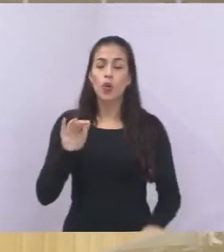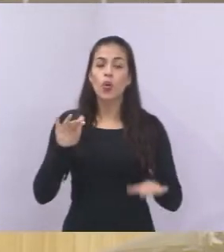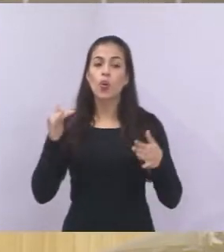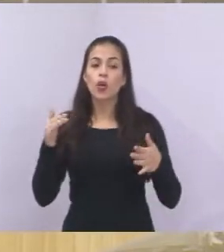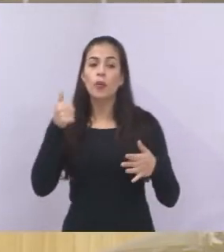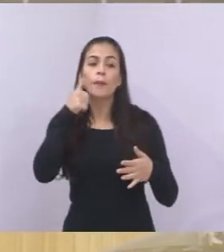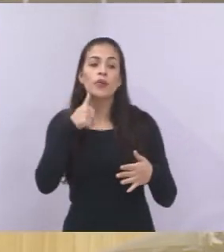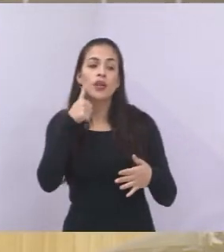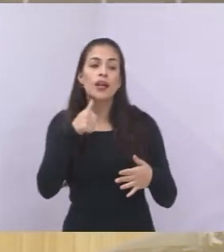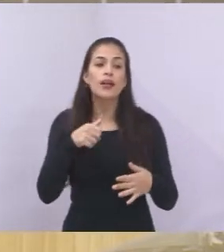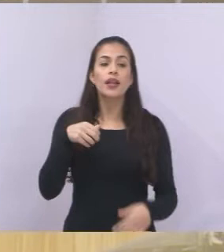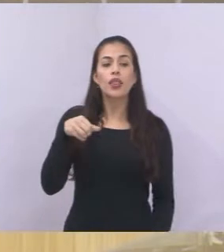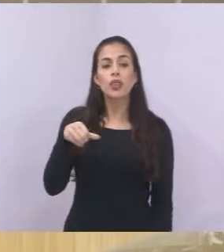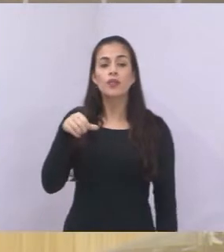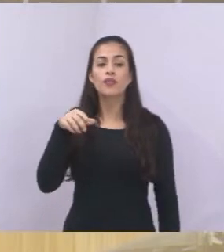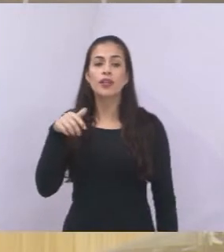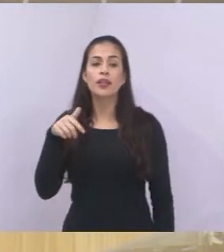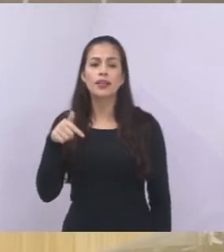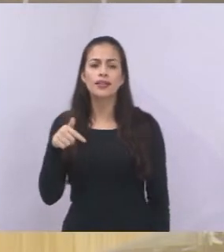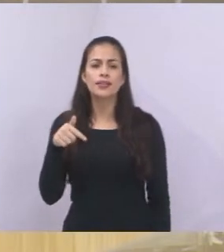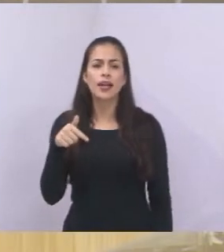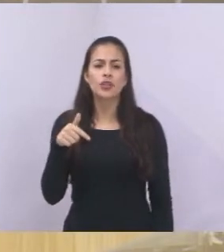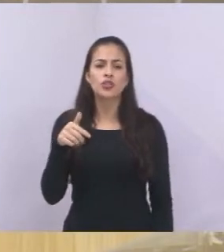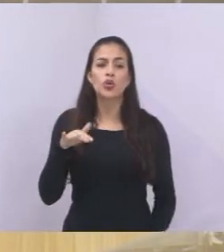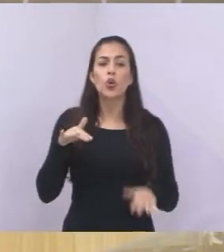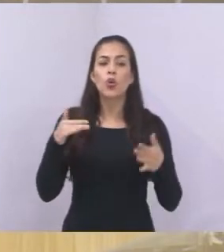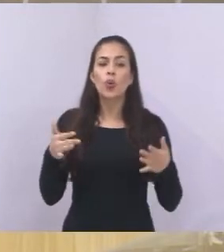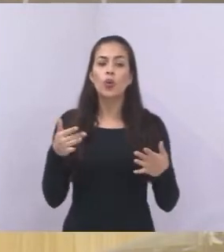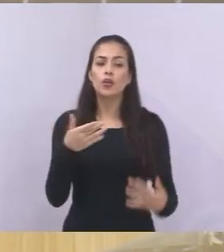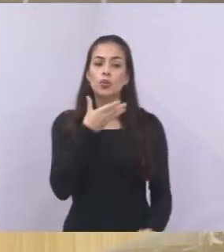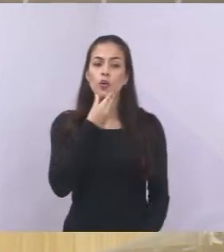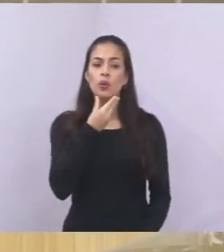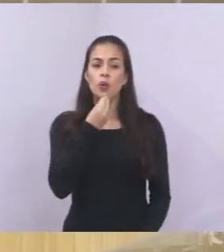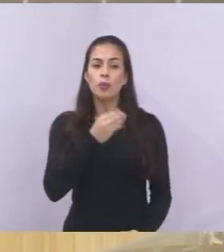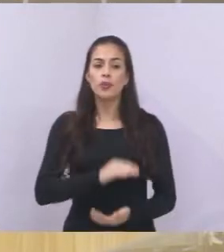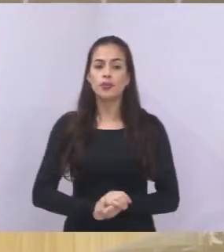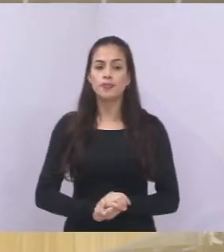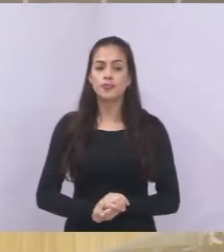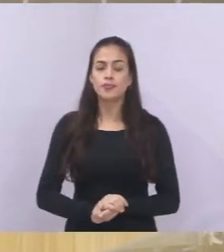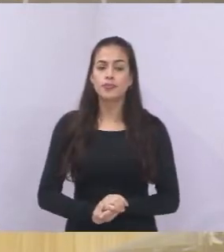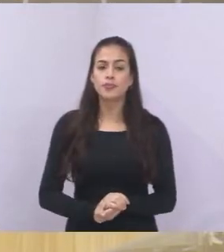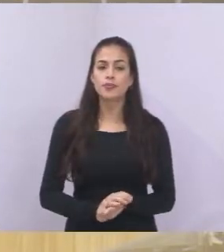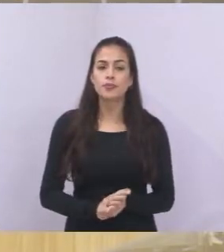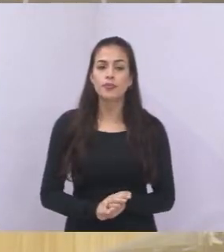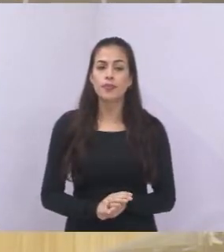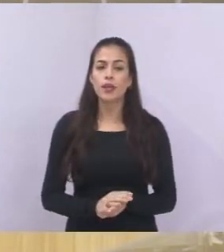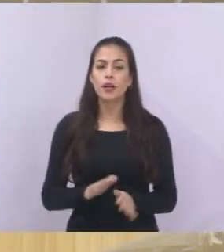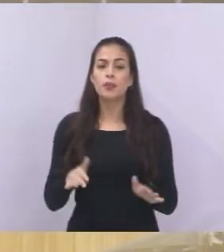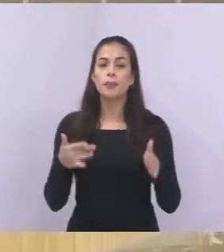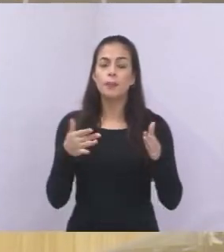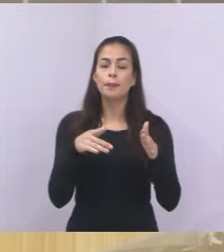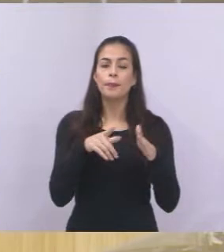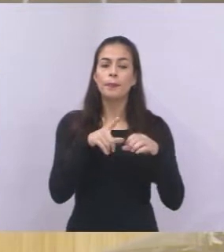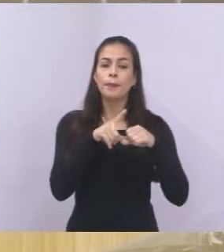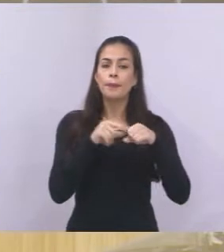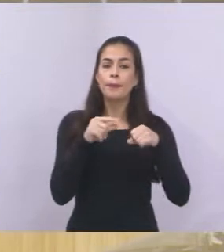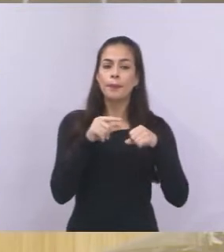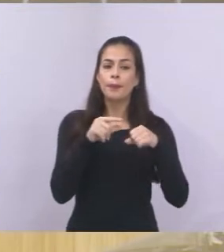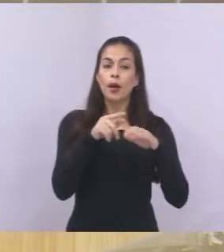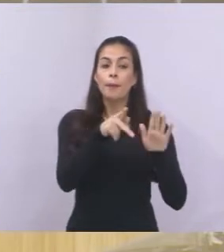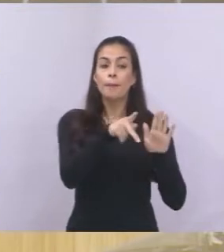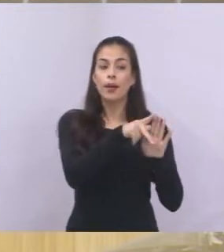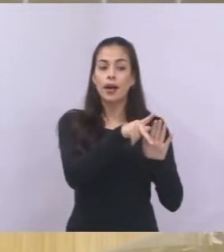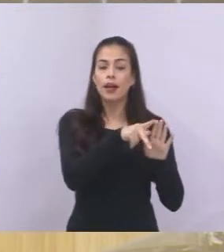pontos se for homem, observado o disposto no parágrafo 1º e 2º. Parágrafo 1º.